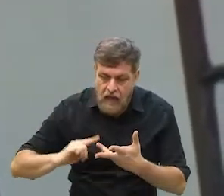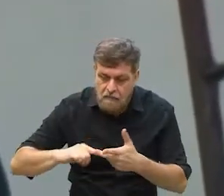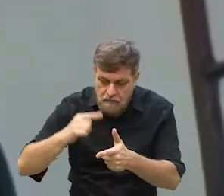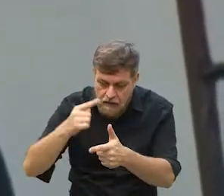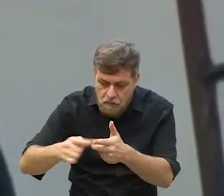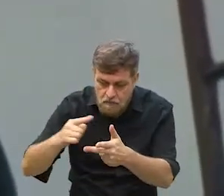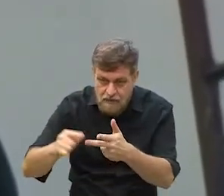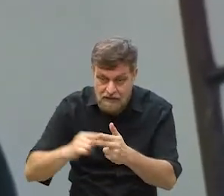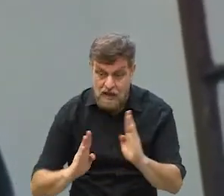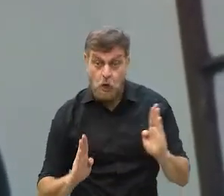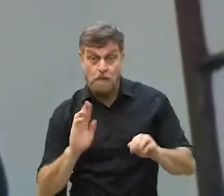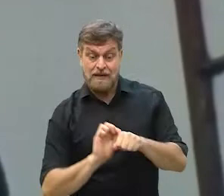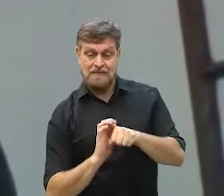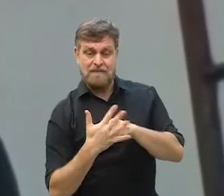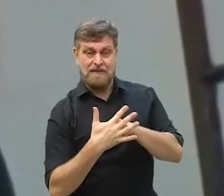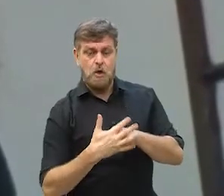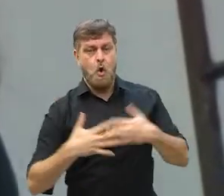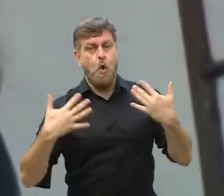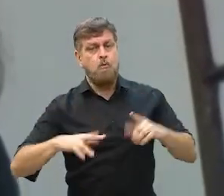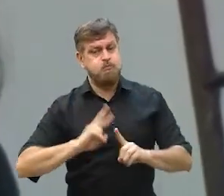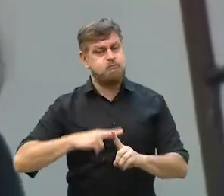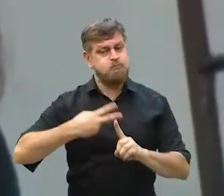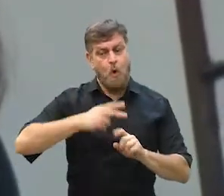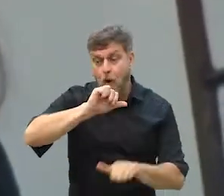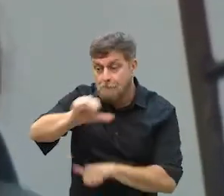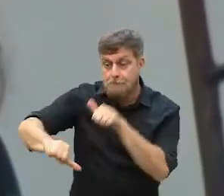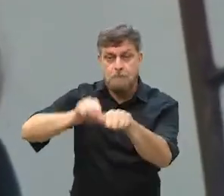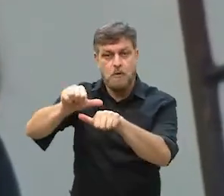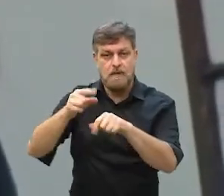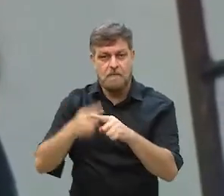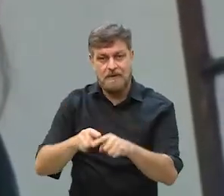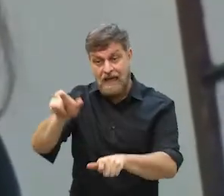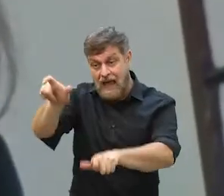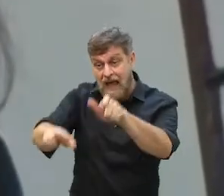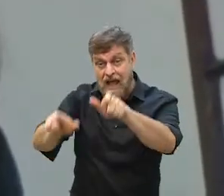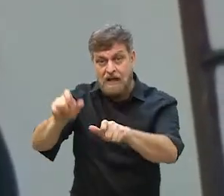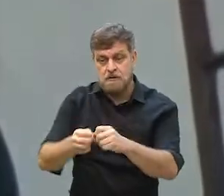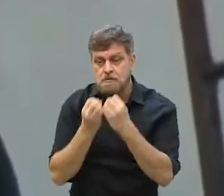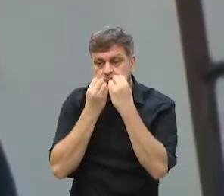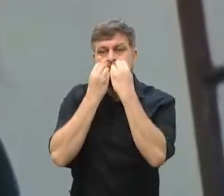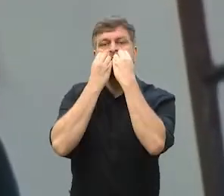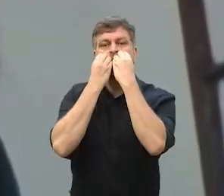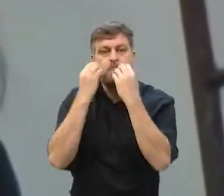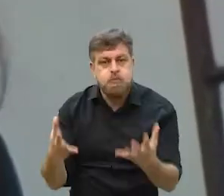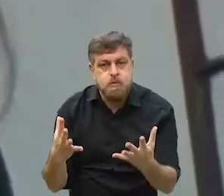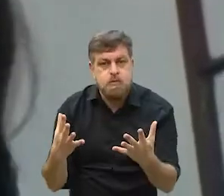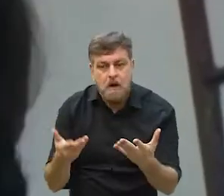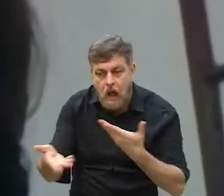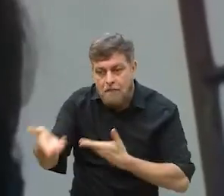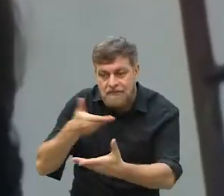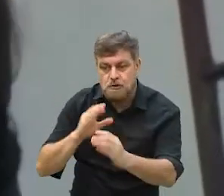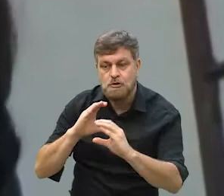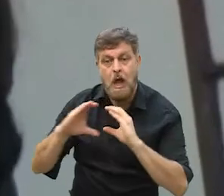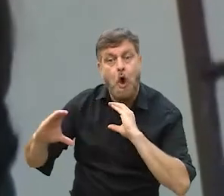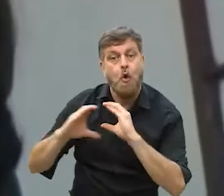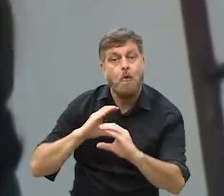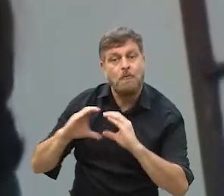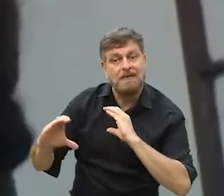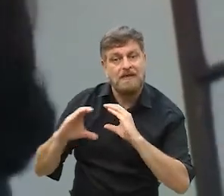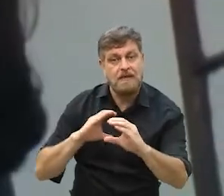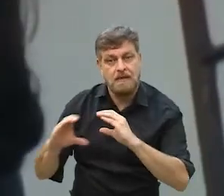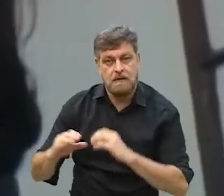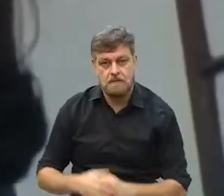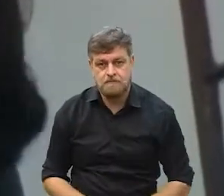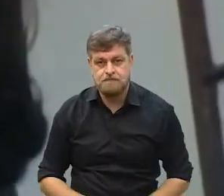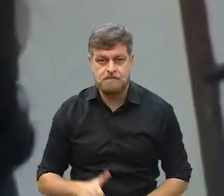Durante a pandemia, essa relação muda. Por quê? Porque as pessoas falam, as pessoas se comunicam efetivamente.